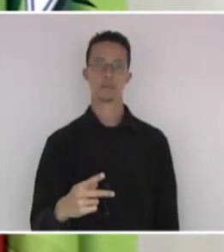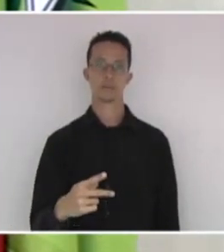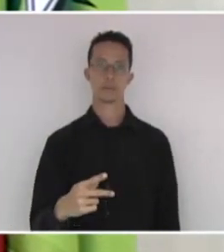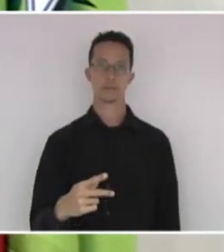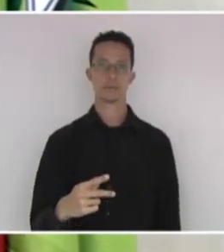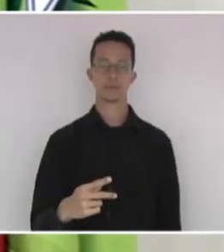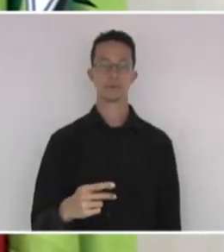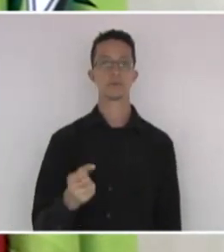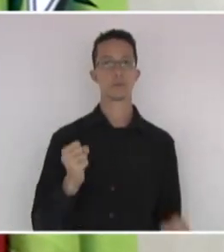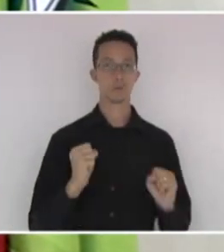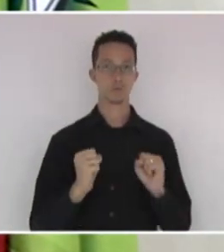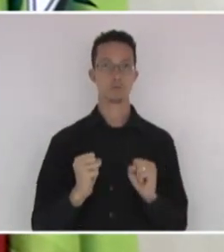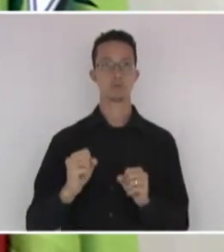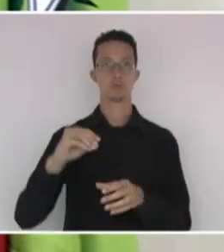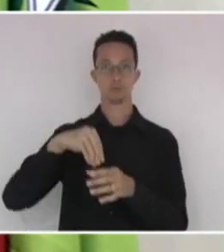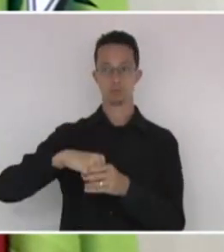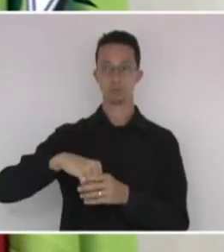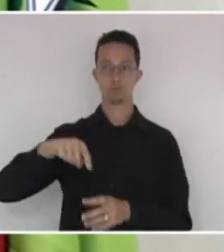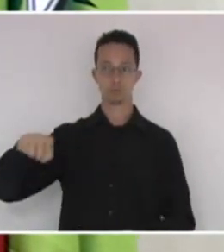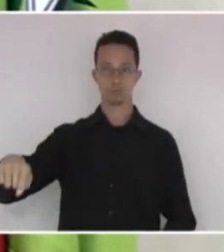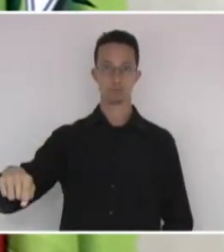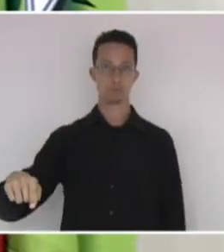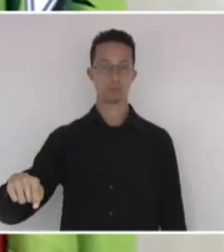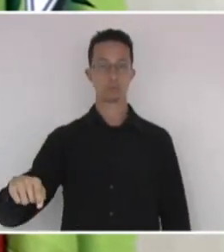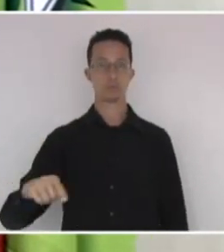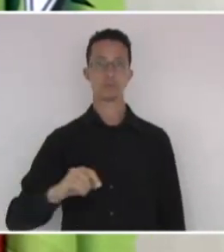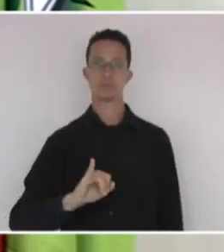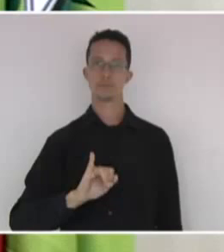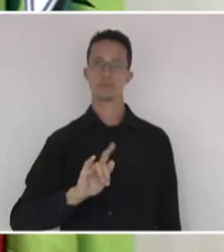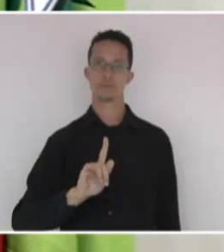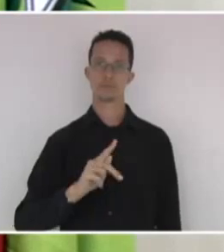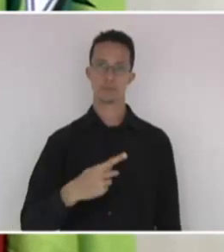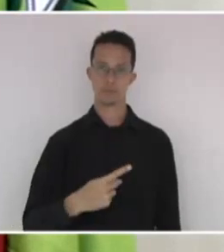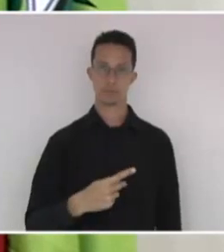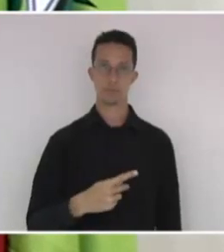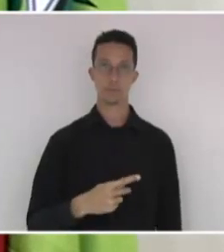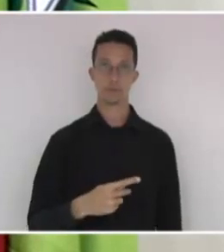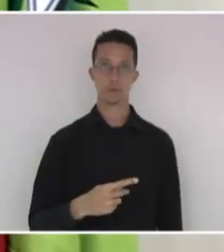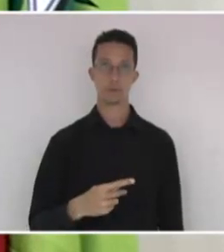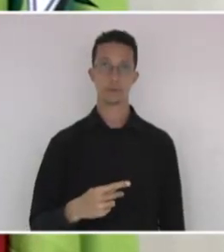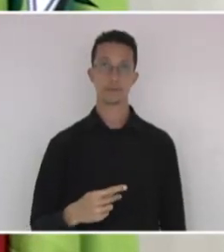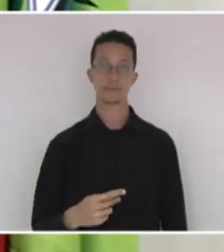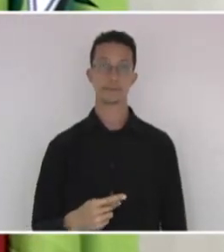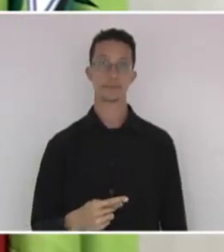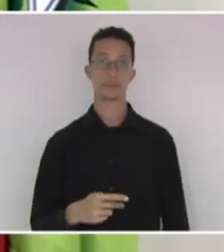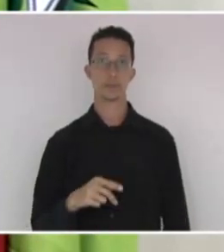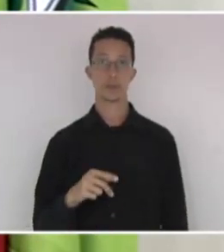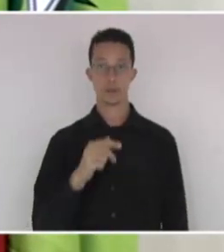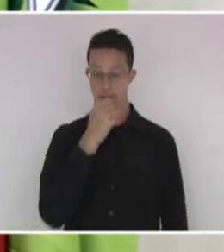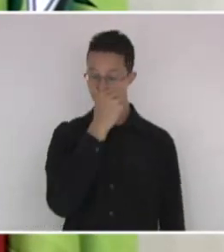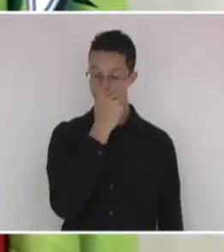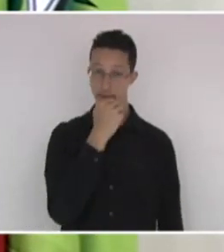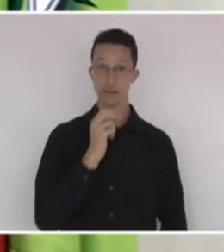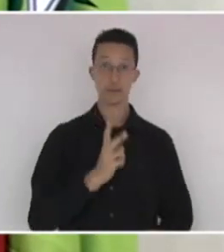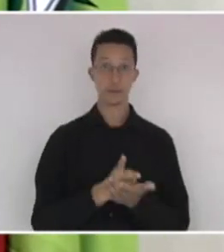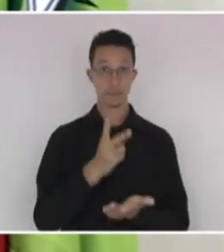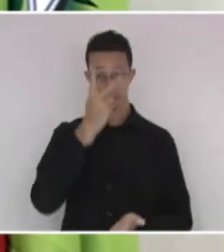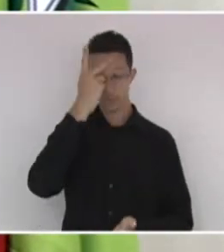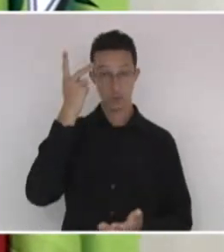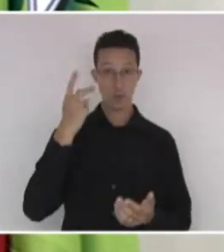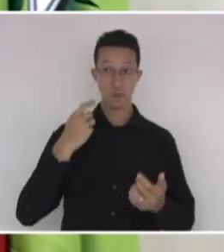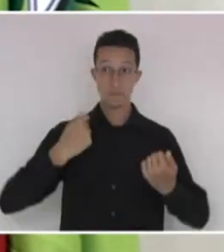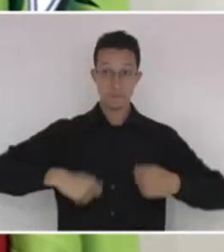que, por incrível que pareça, deputado Kennedy, na hora que o cidadão mais precisa do